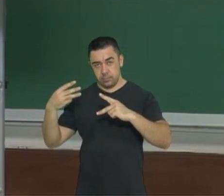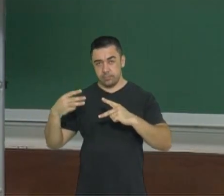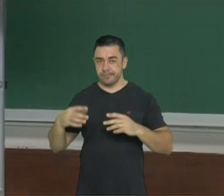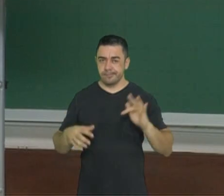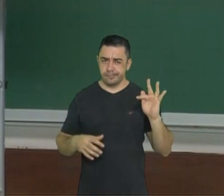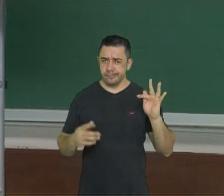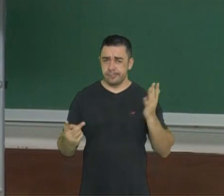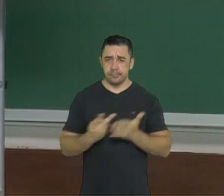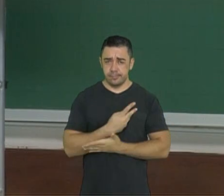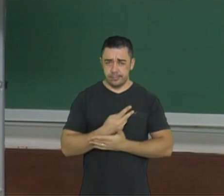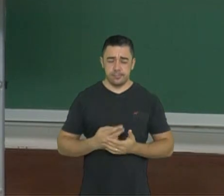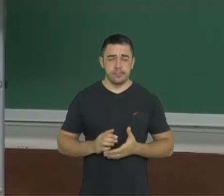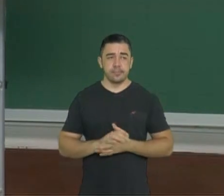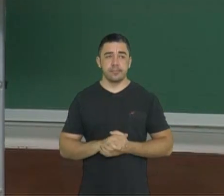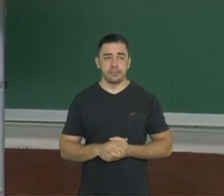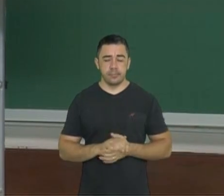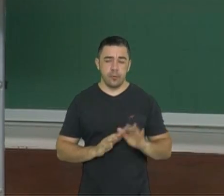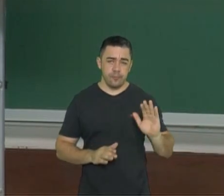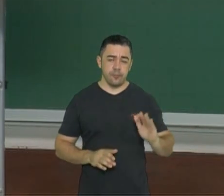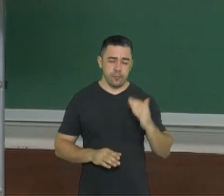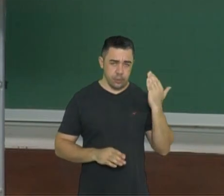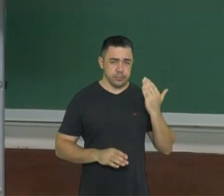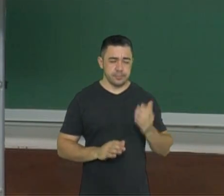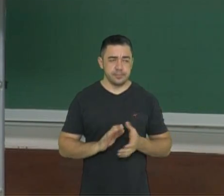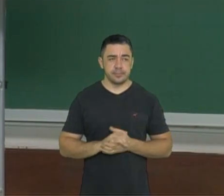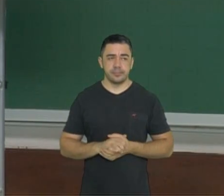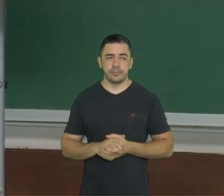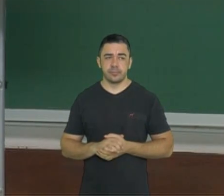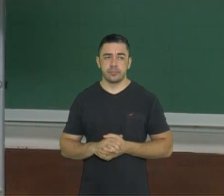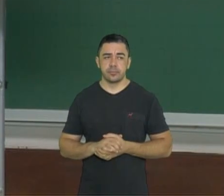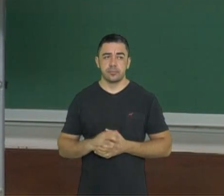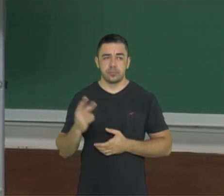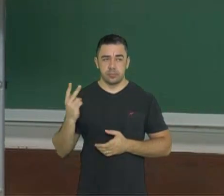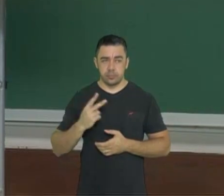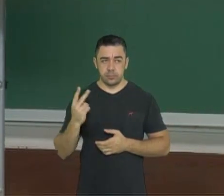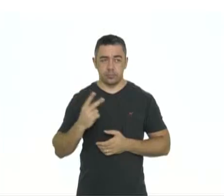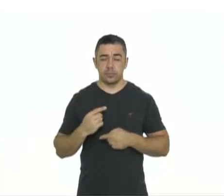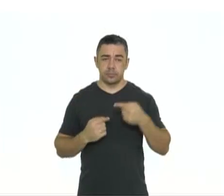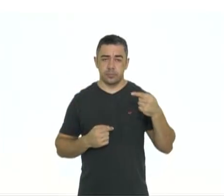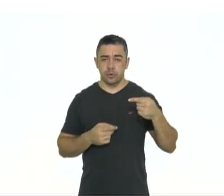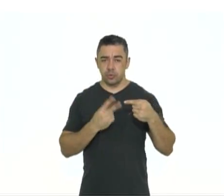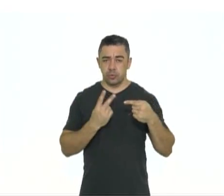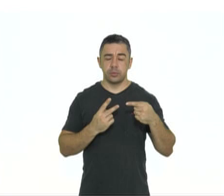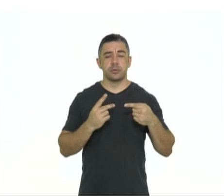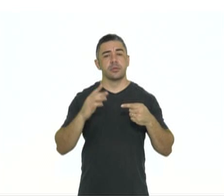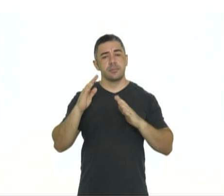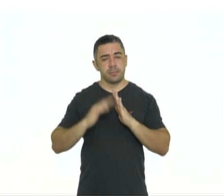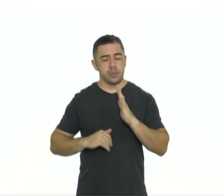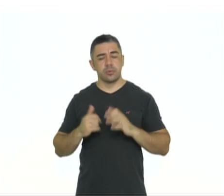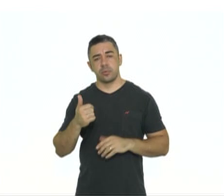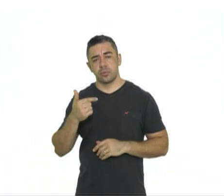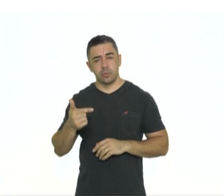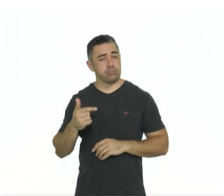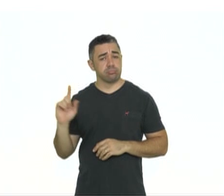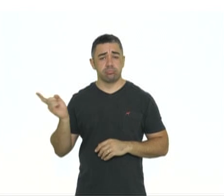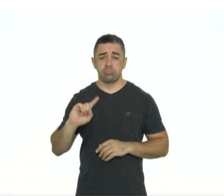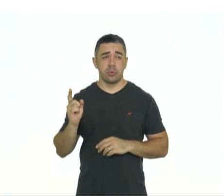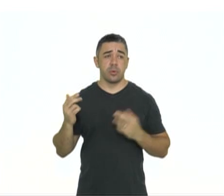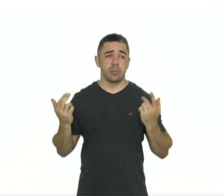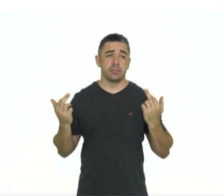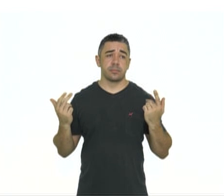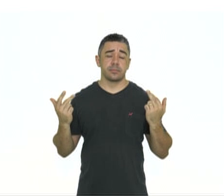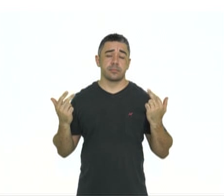de errado né de falso ela está incorreta a segunda menos dois a menor que 2 não